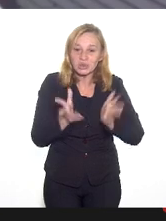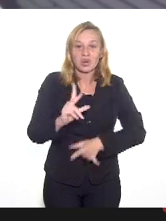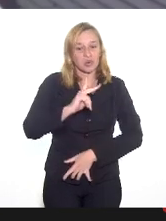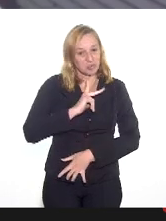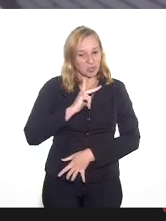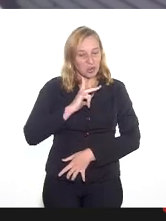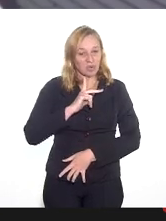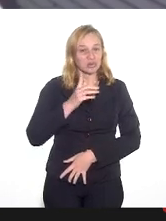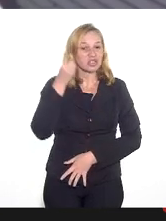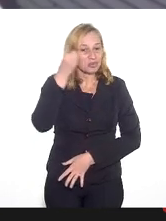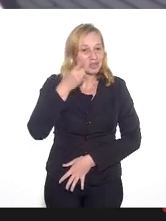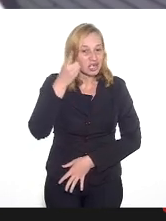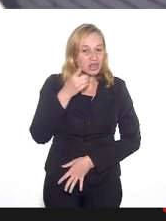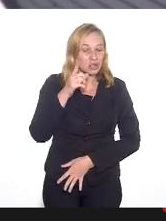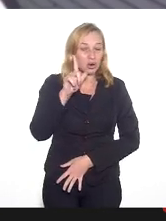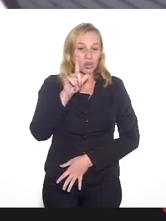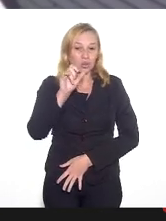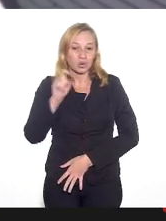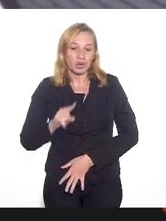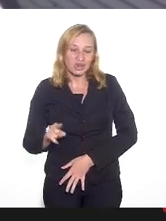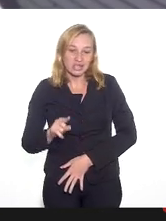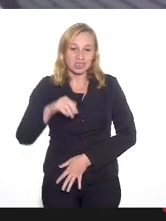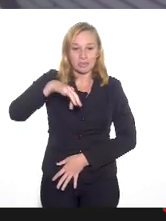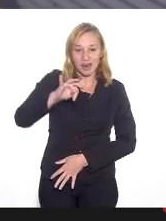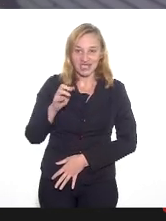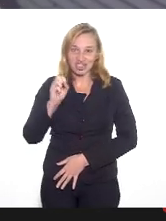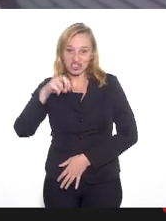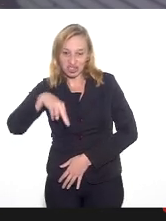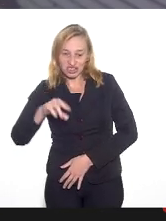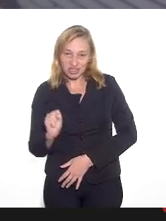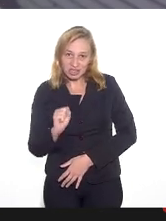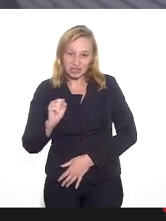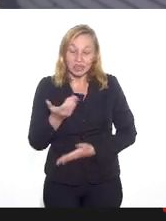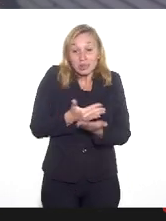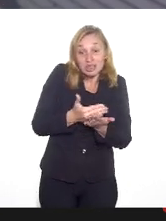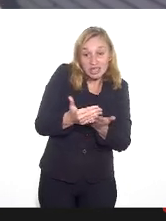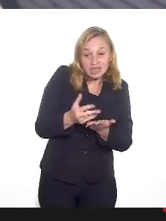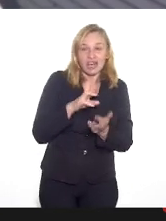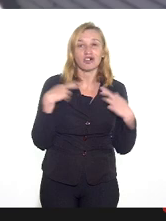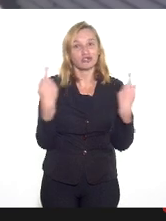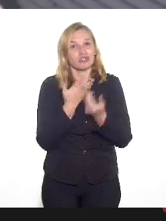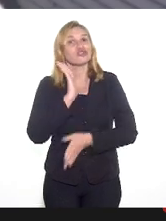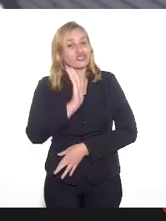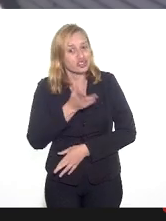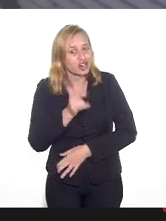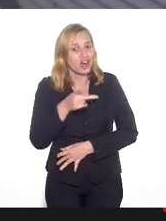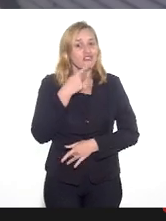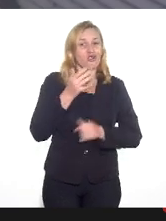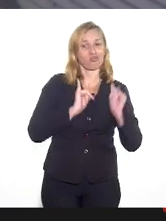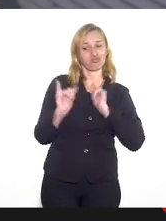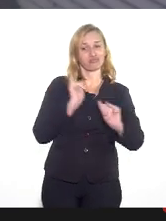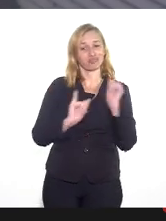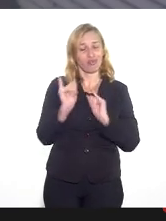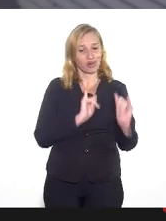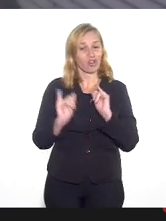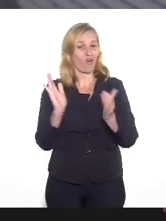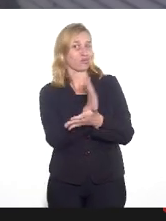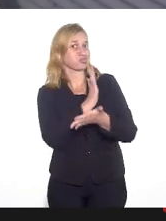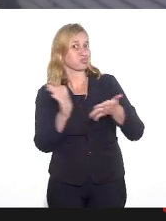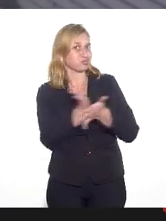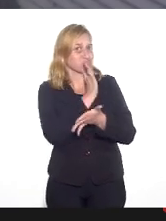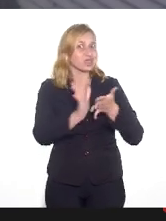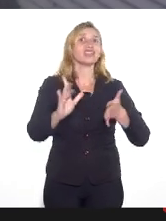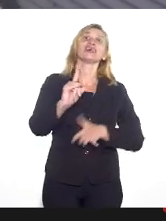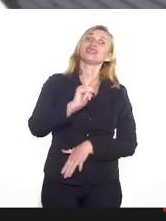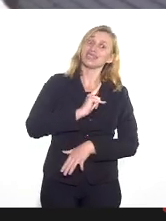deputado Luiz Martins, numa questão de ordem no início da nossa reunião, já adiantou algumas informações que nós